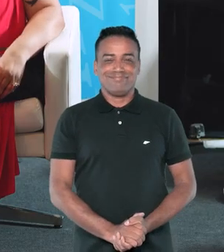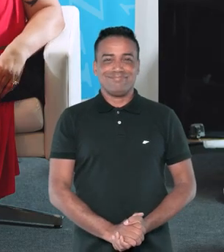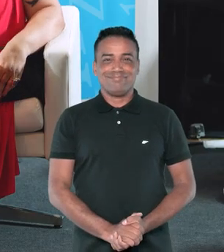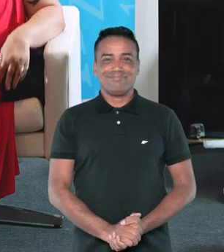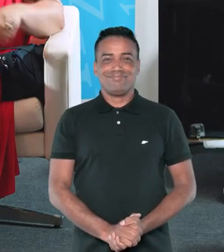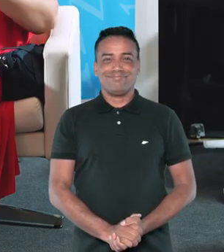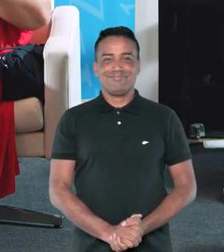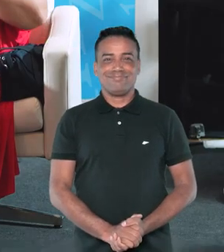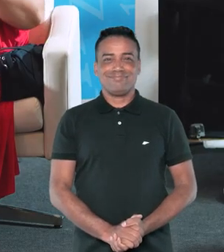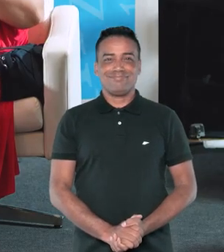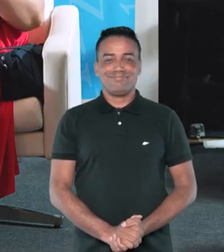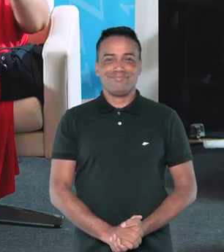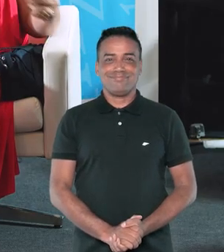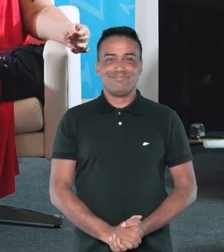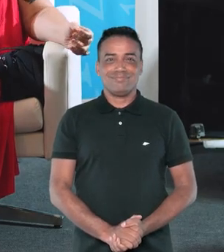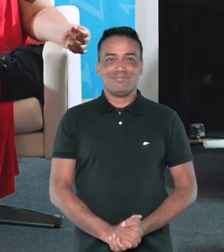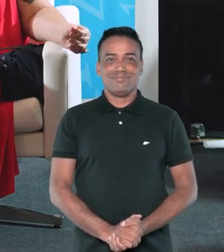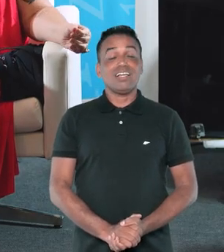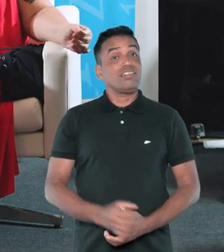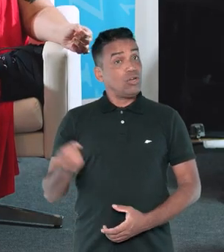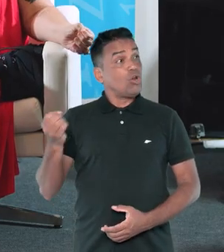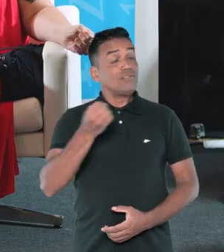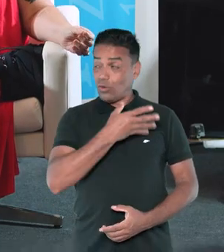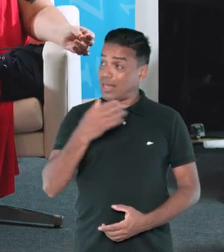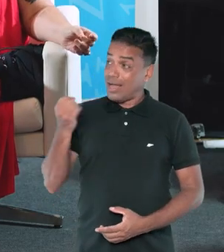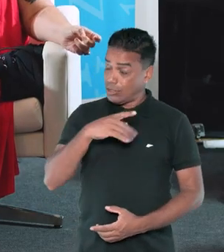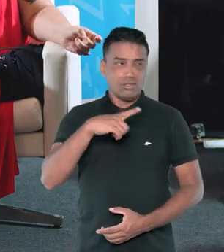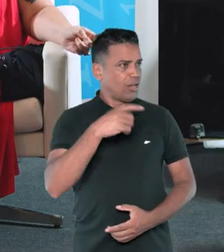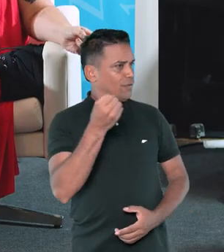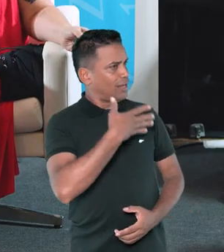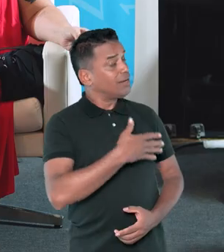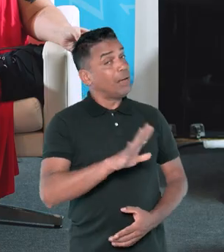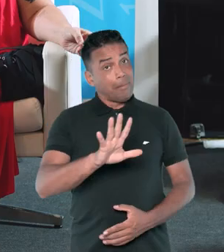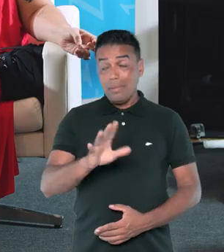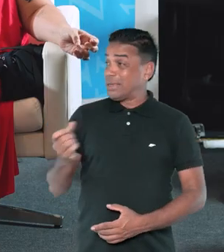Tem uma novidade para você. Uma novidade? É meio estranho.